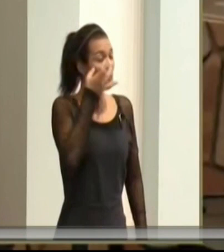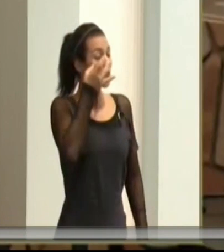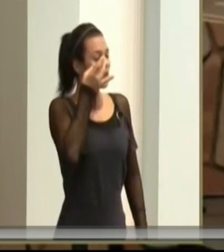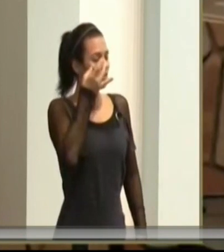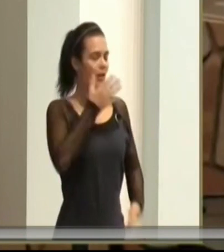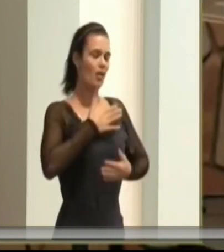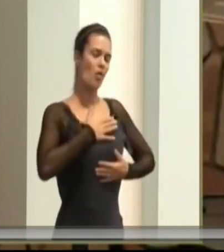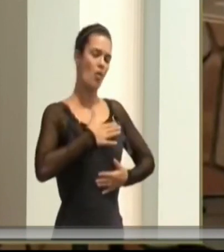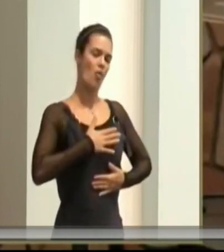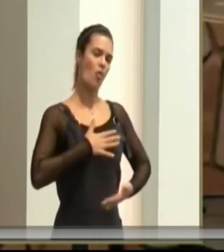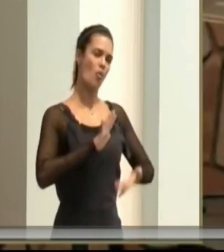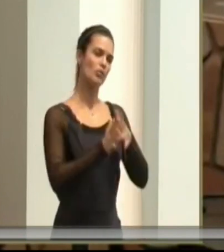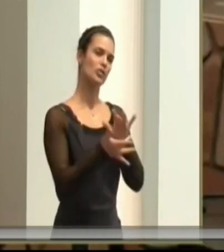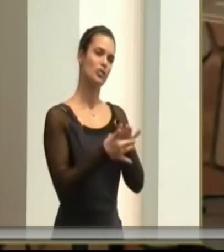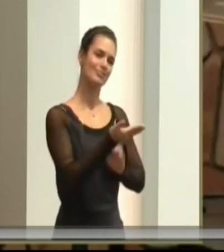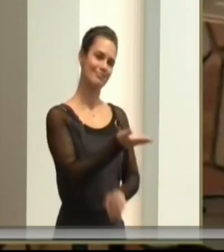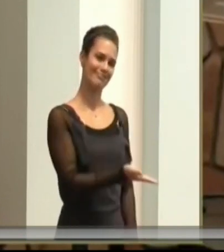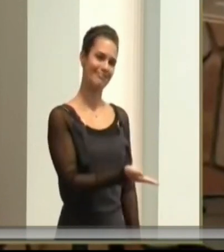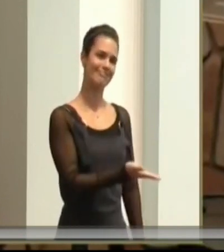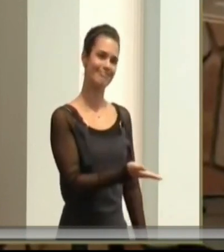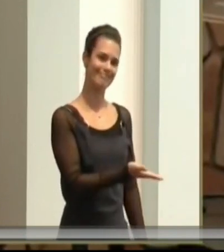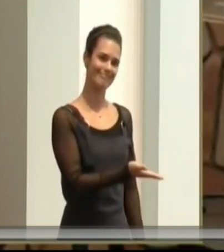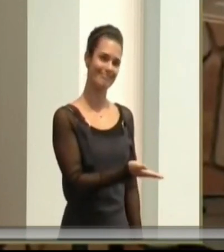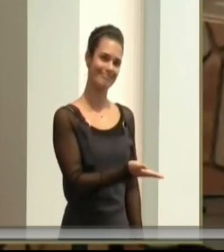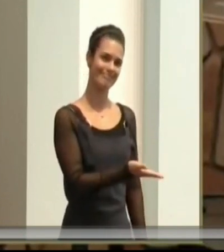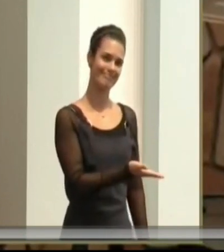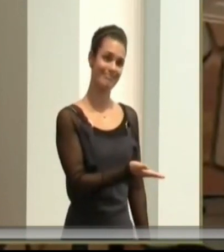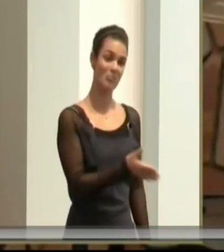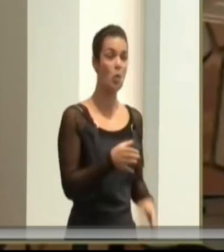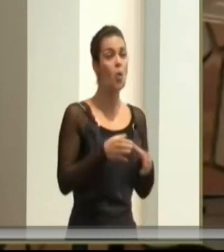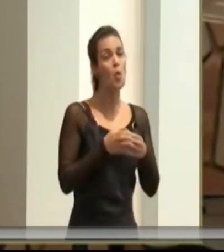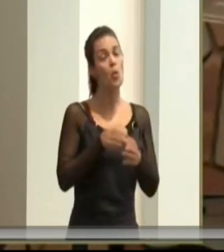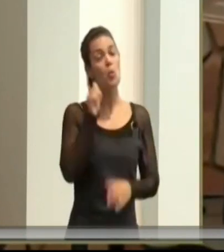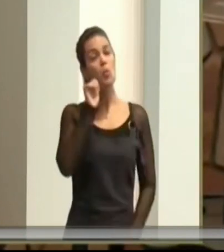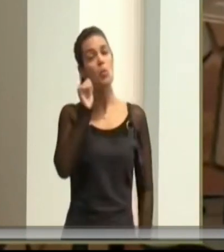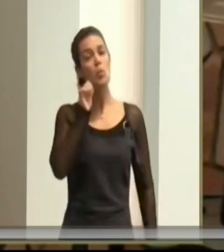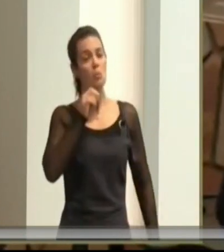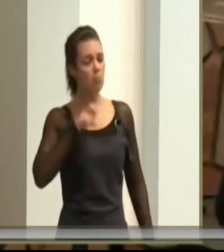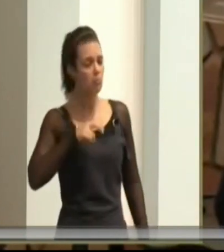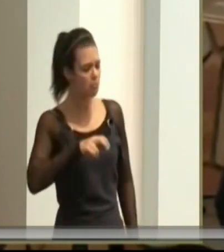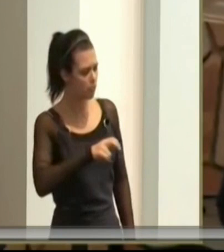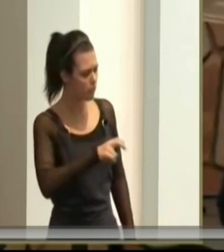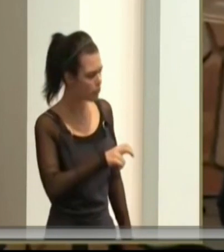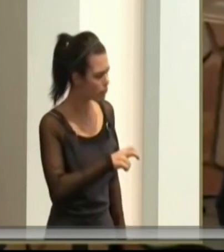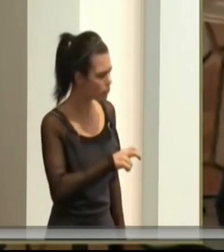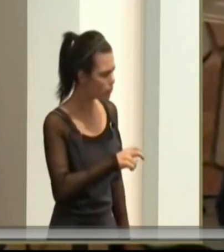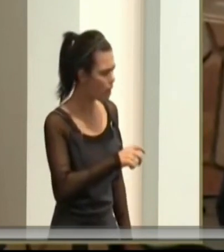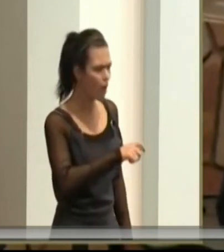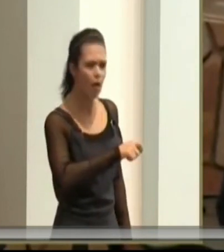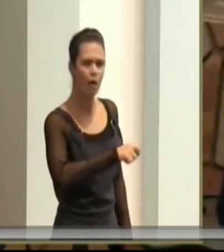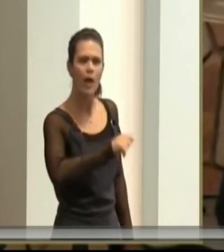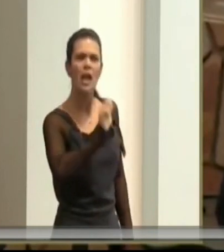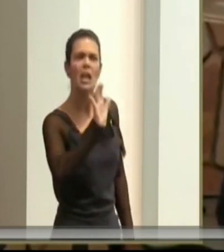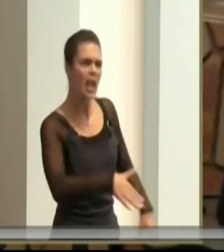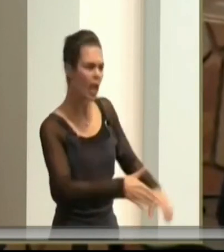de Cristo. Pensavam elas: o que aconteceu? Quem removeu a pedra do